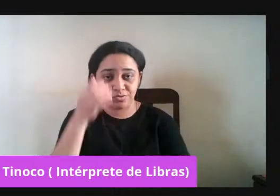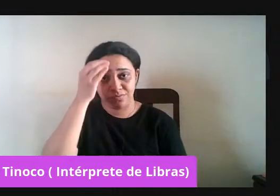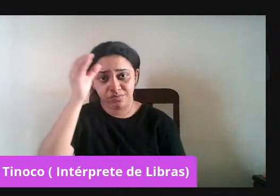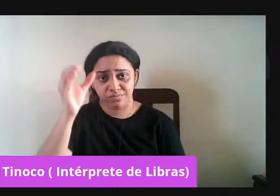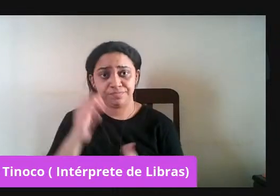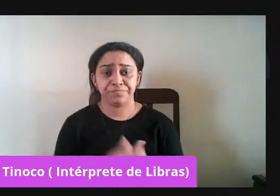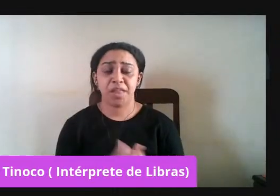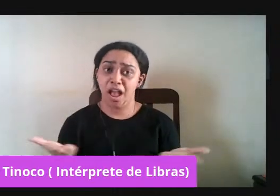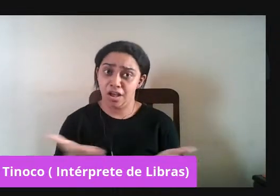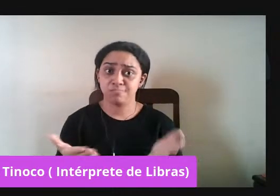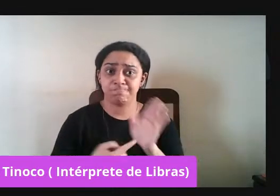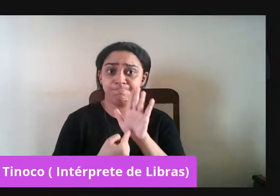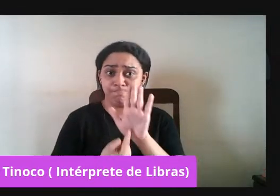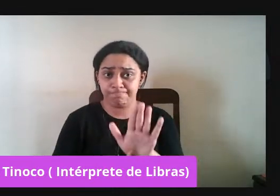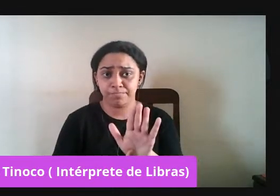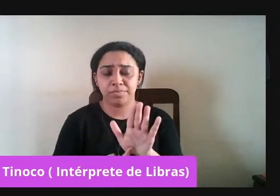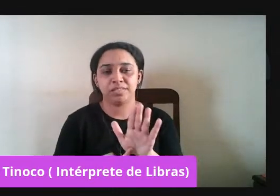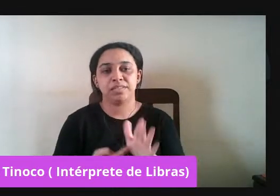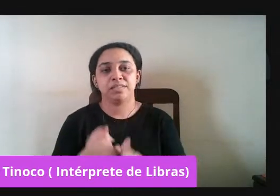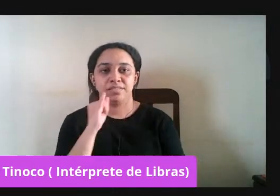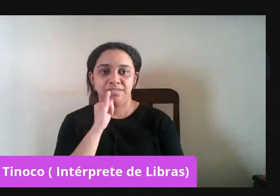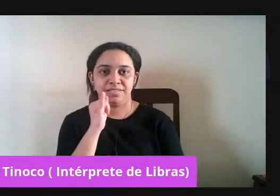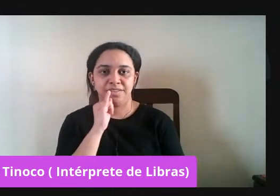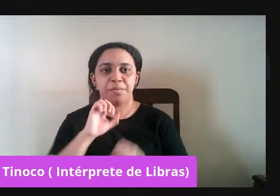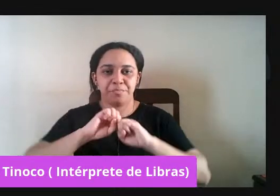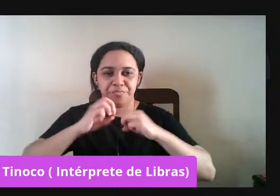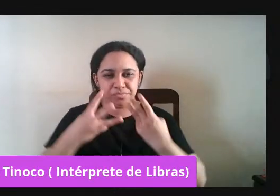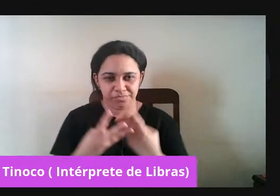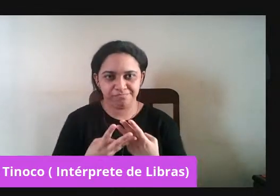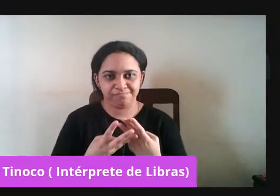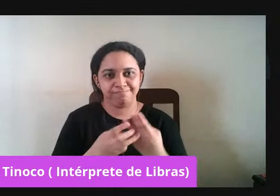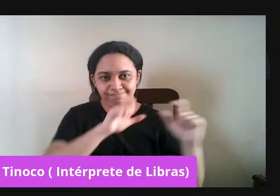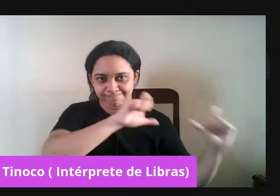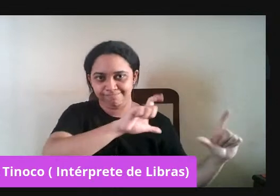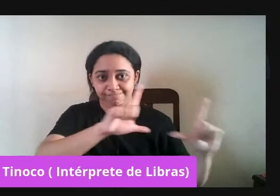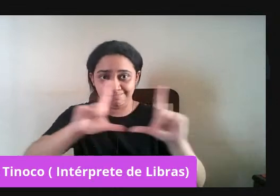os exemplos que estão nos slides.